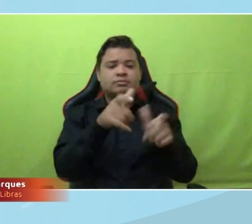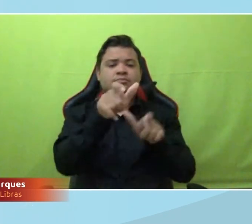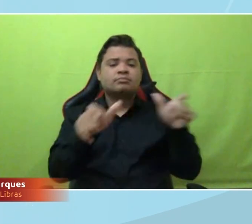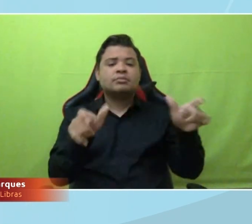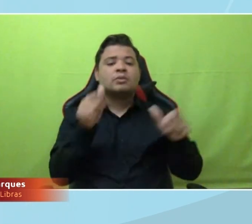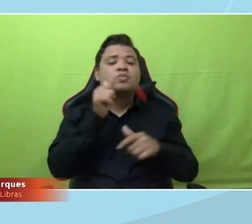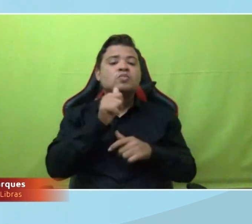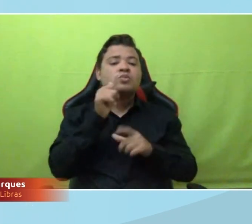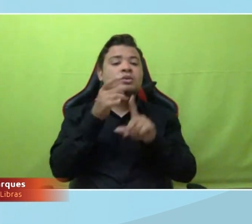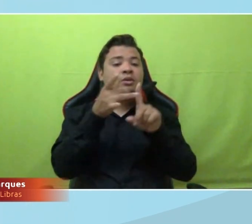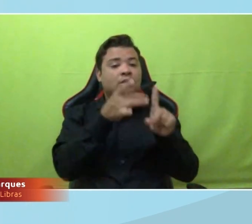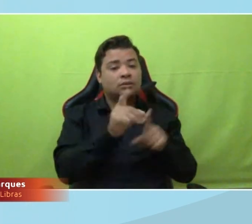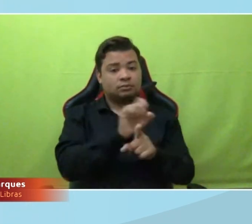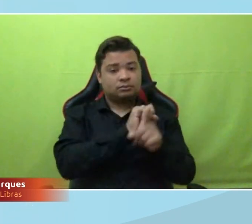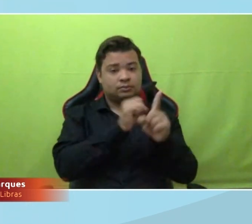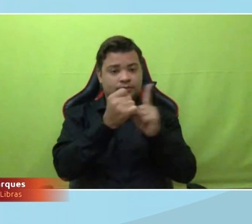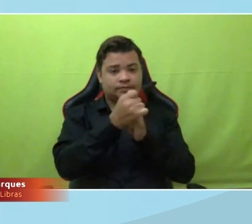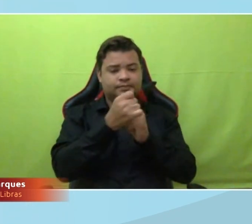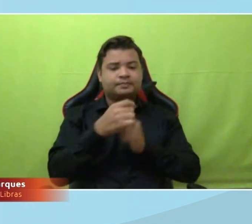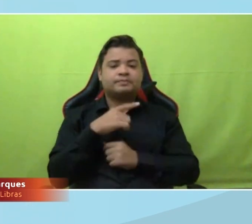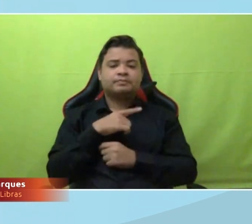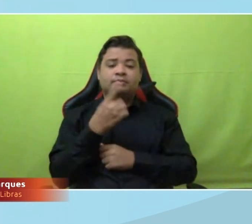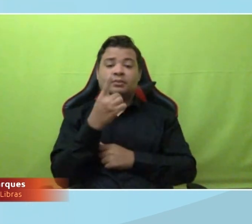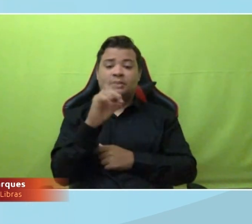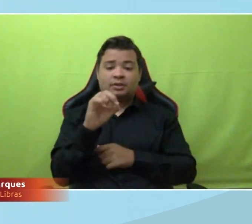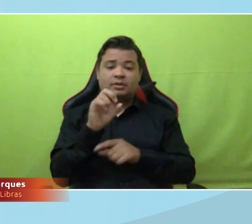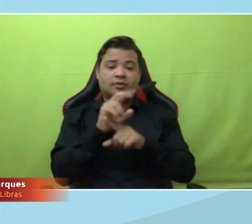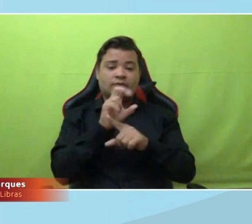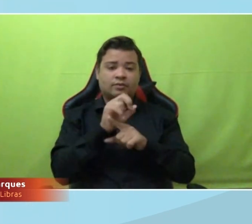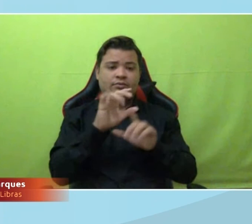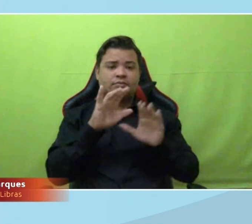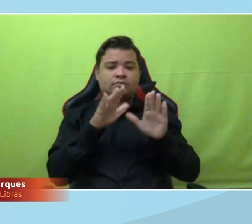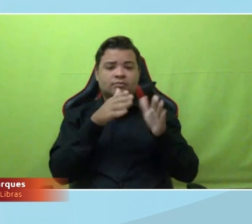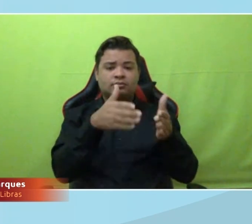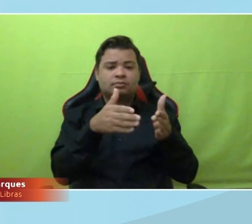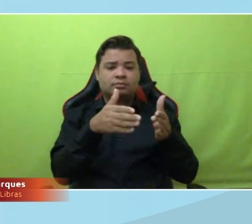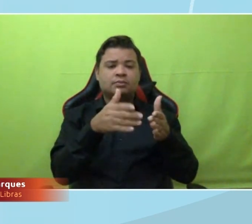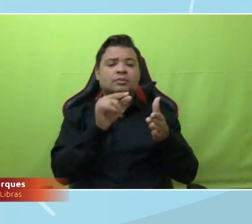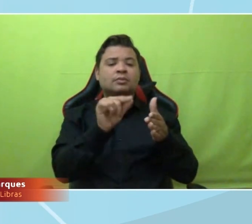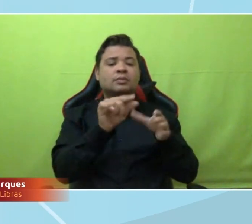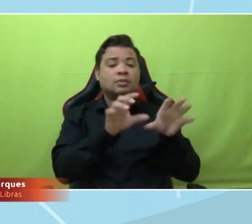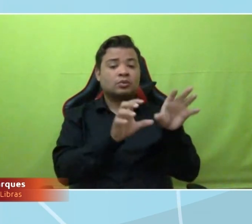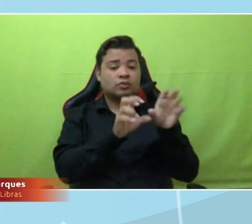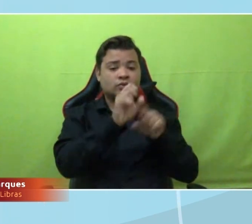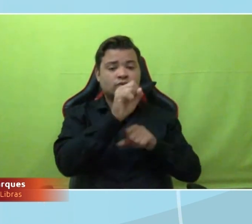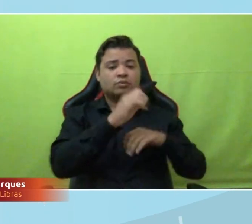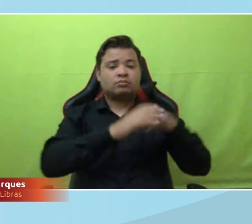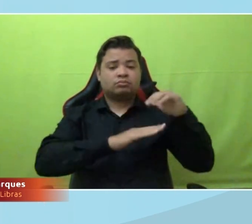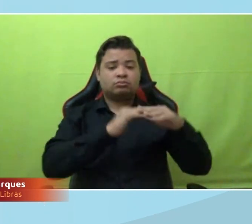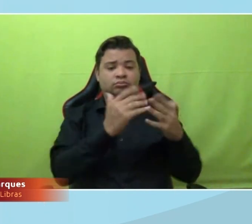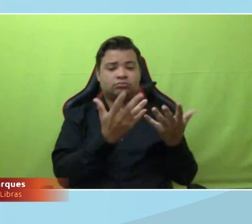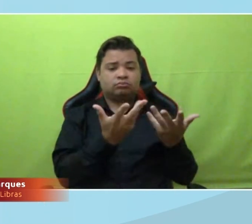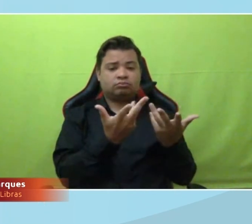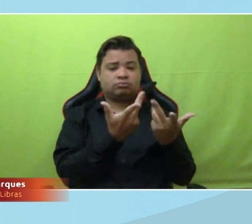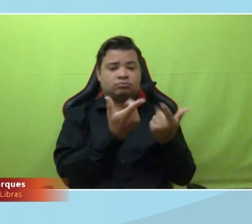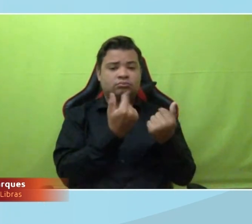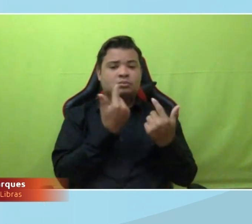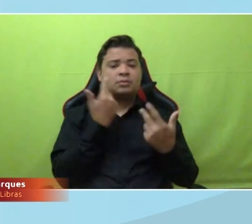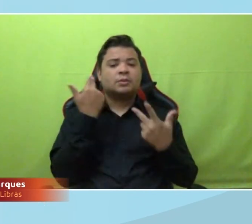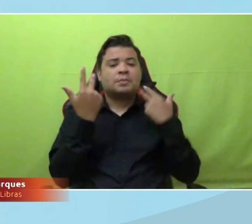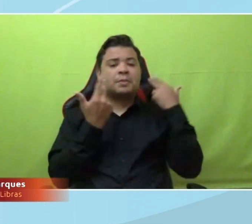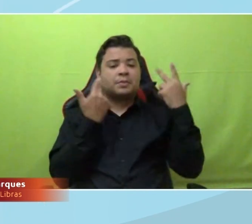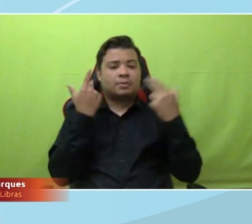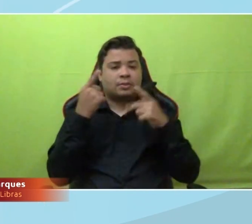vulnerabilidade social. 10 vagas são destinadas à formação em aperfeiçoamento de corte de cabelo e